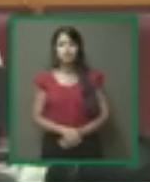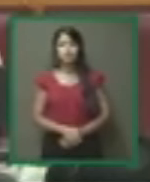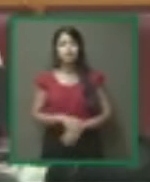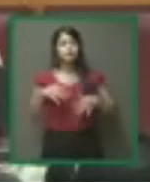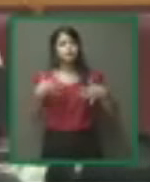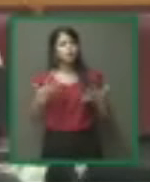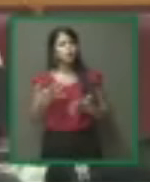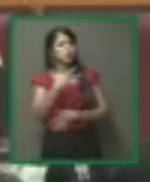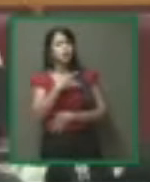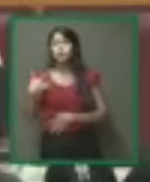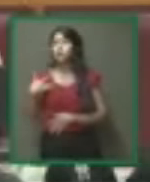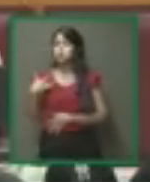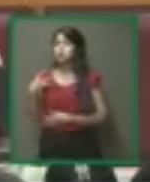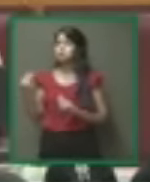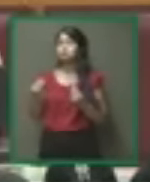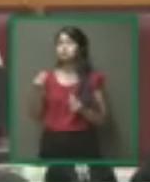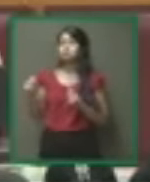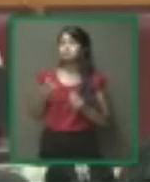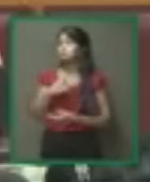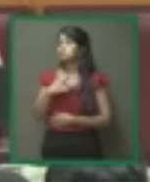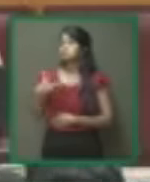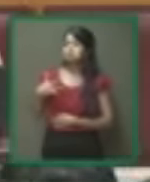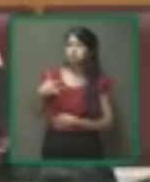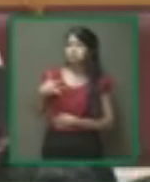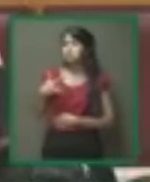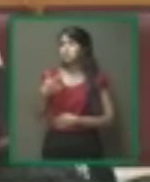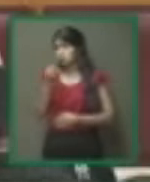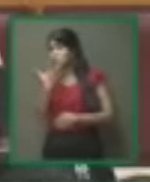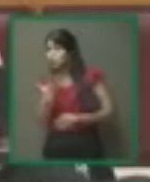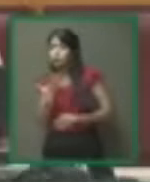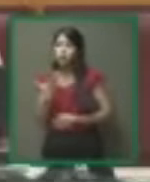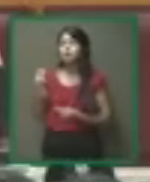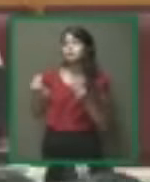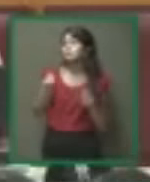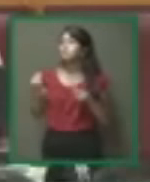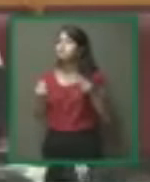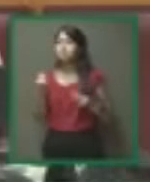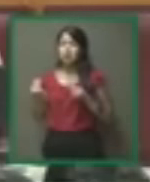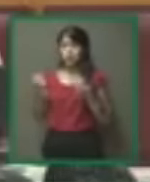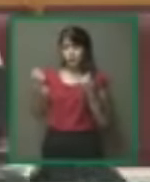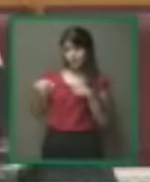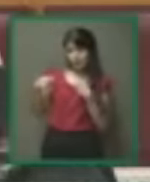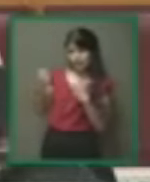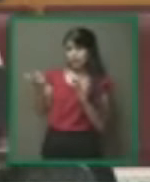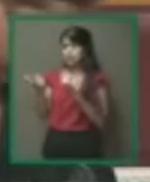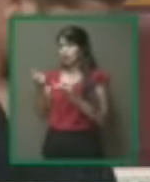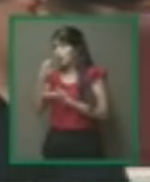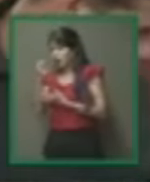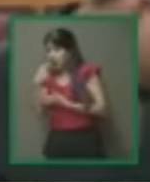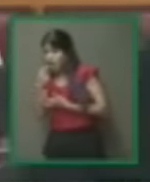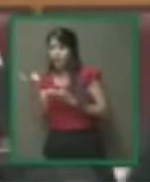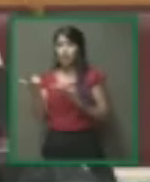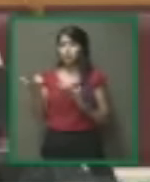E a sua saúde, Wesley? Como é que é a sua saúde? O senhor tem boa saúde? Precisa fazer uso de algum tipo